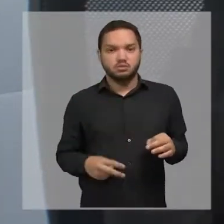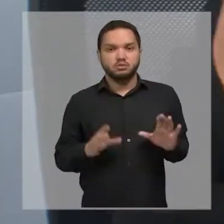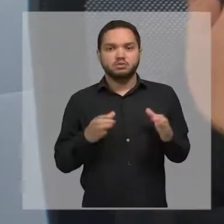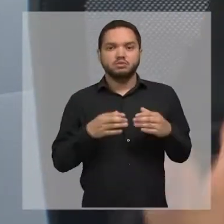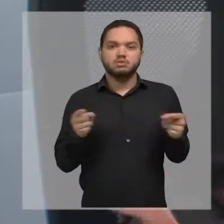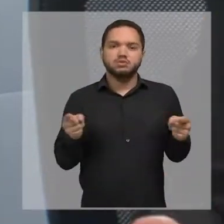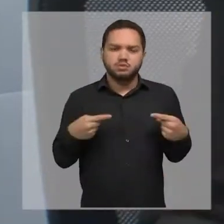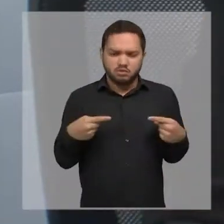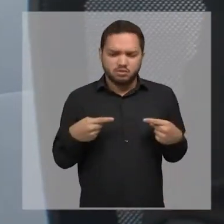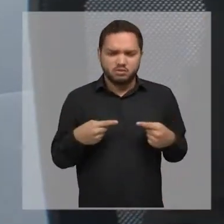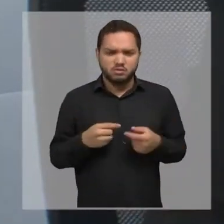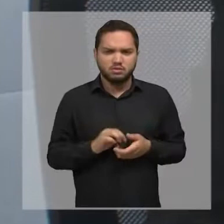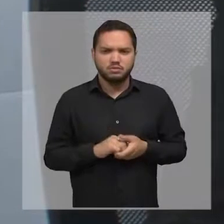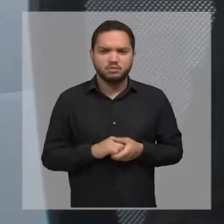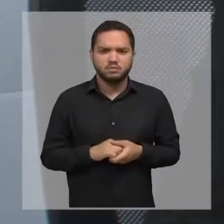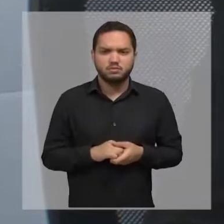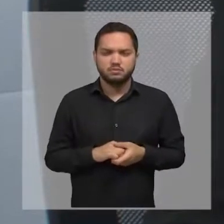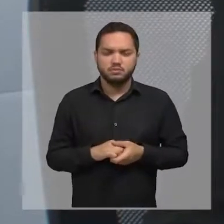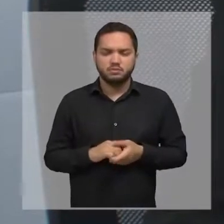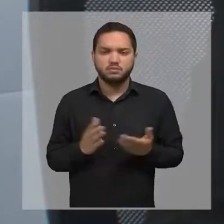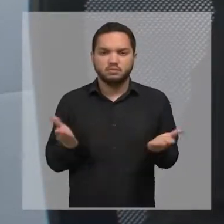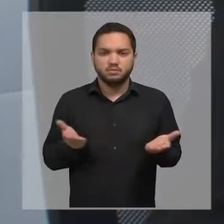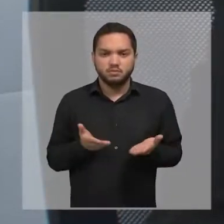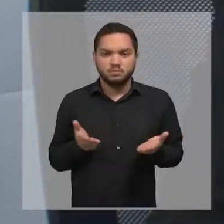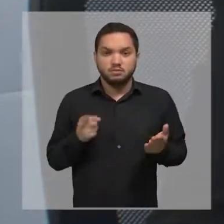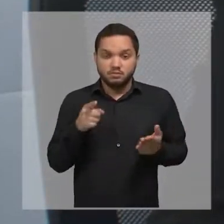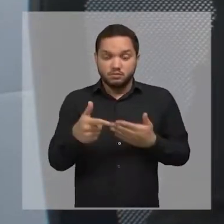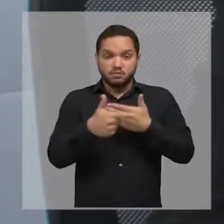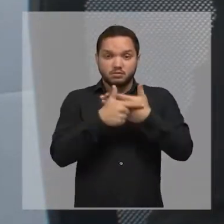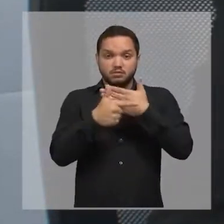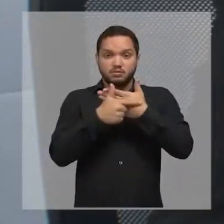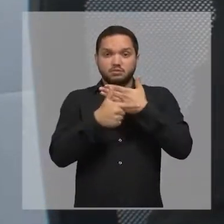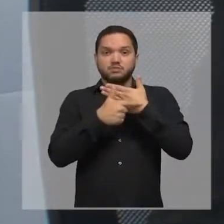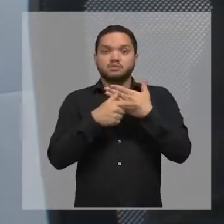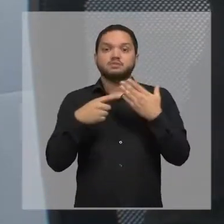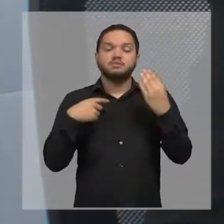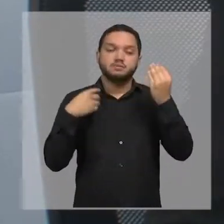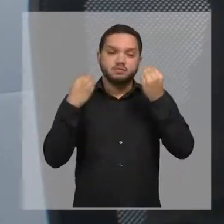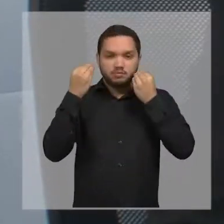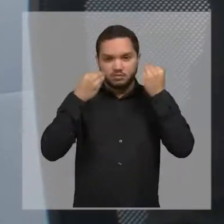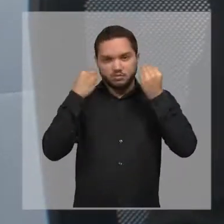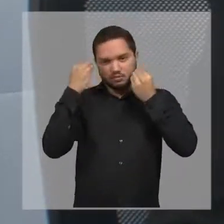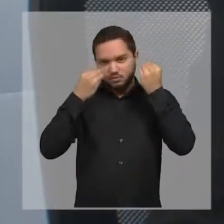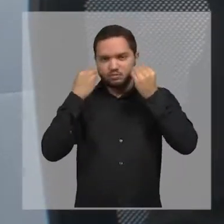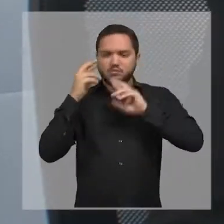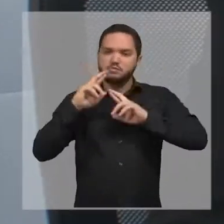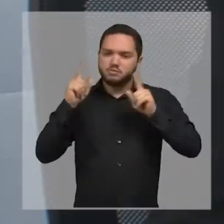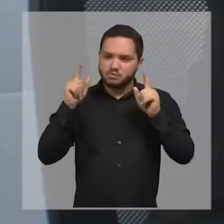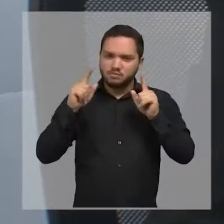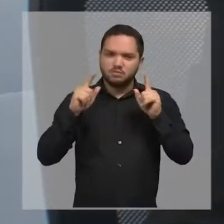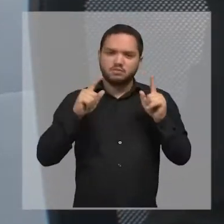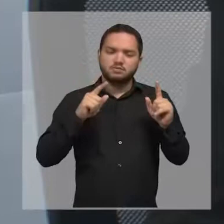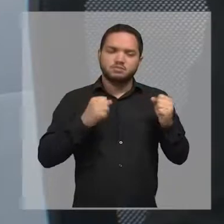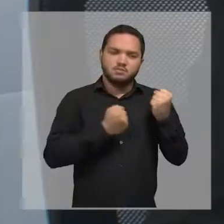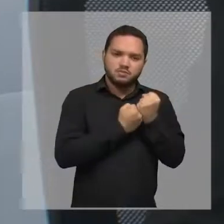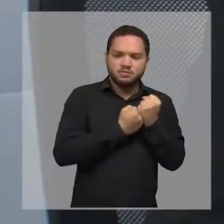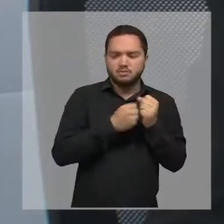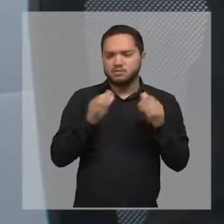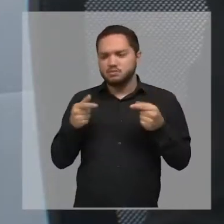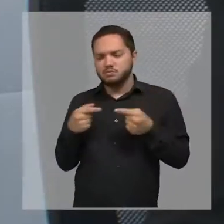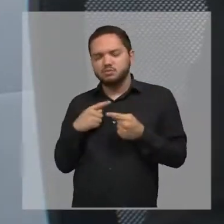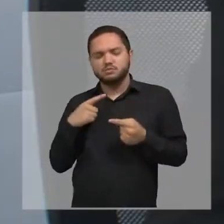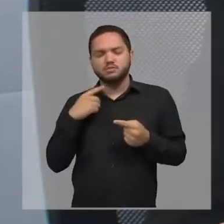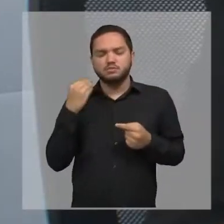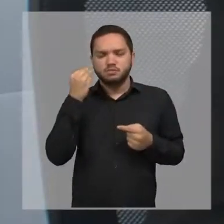um vereador de oposição. Quer dizer, hoje, na função que você está, você teve essa experiência ímpar.